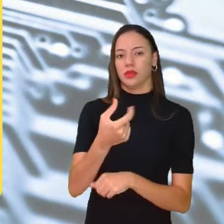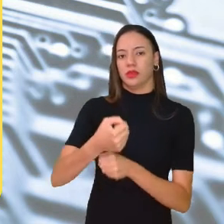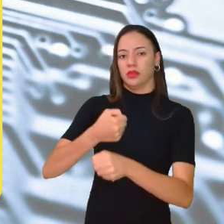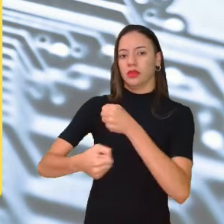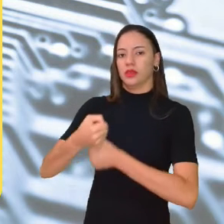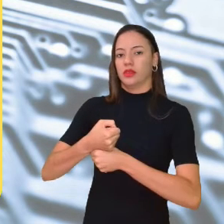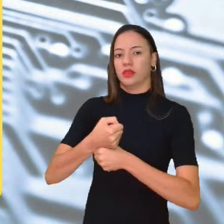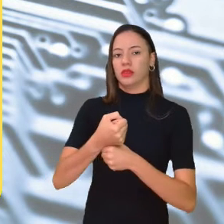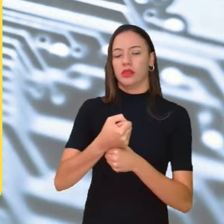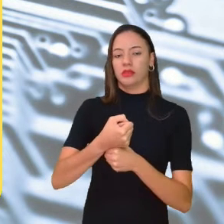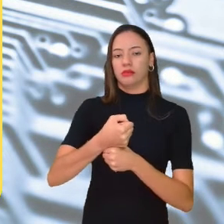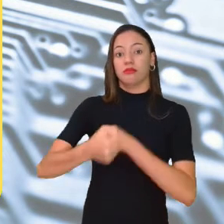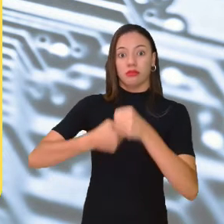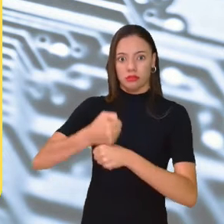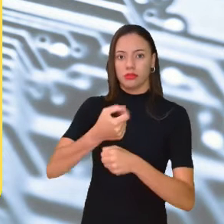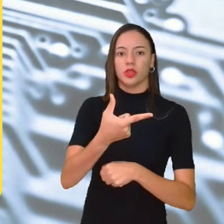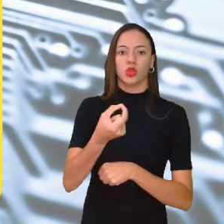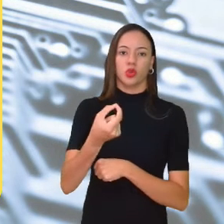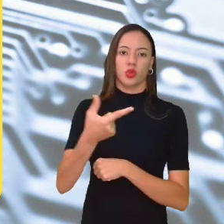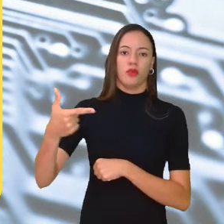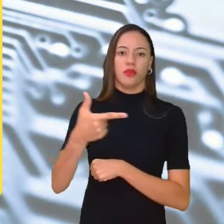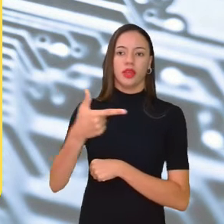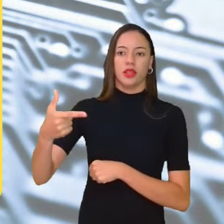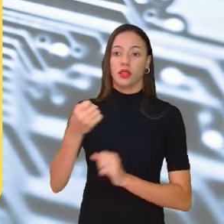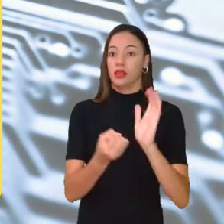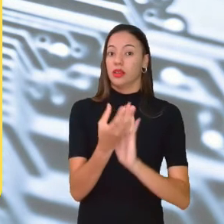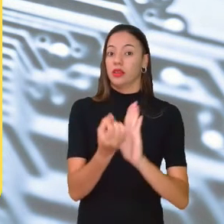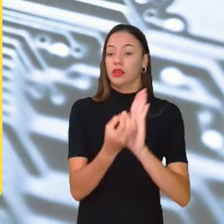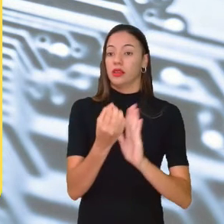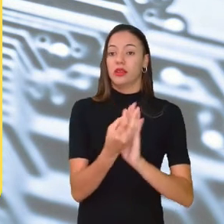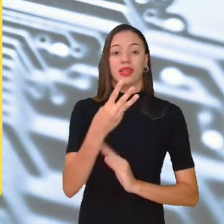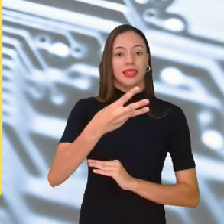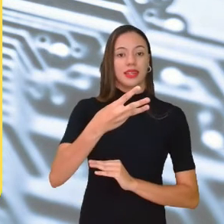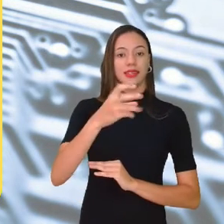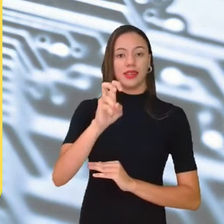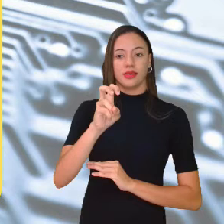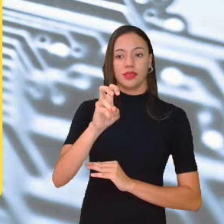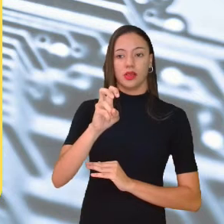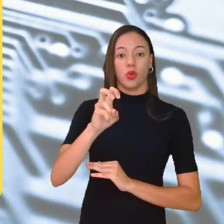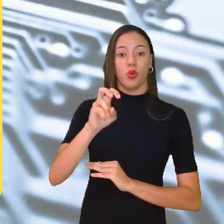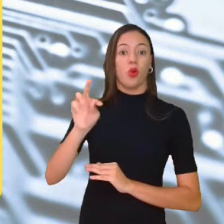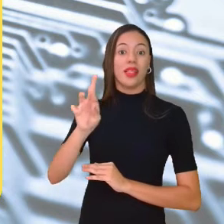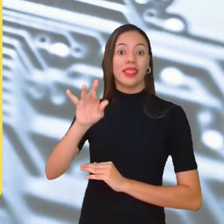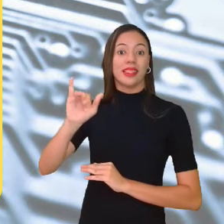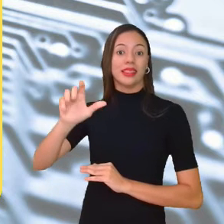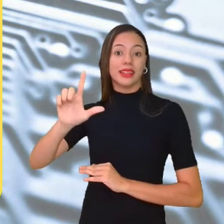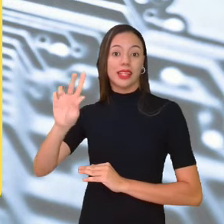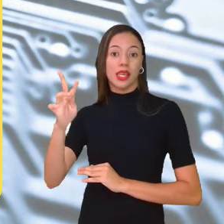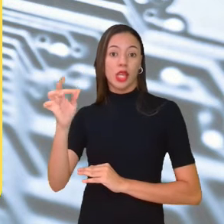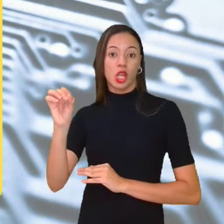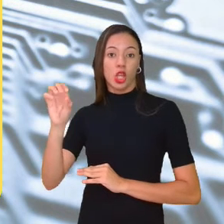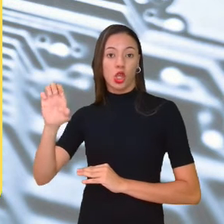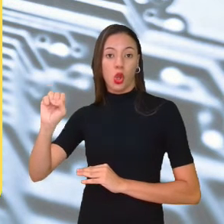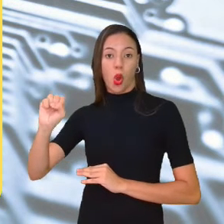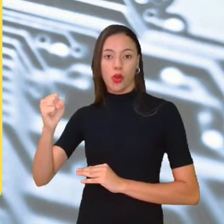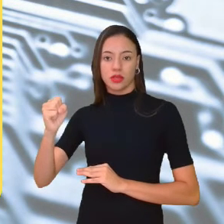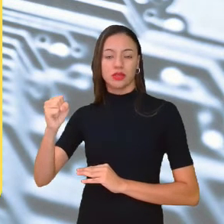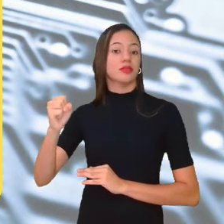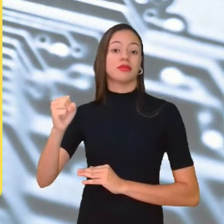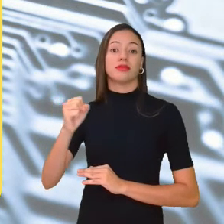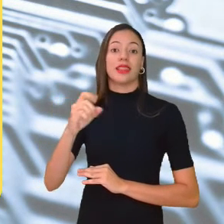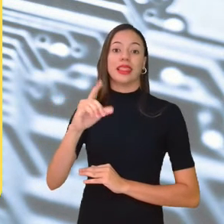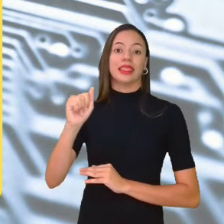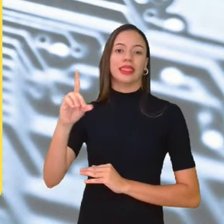né, até esse momento, né, foram gerados 35 trilhões de gigabytes de dados, né? Isso é assim, uma